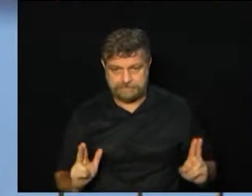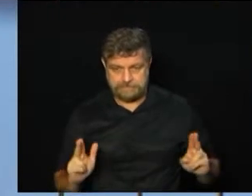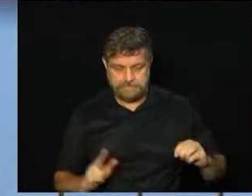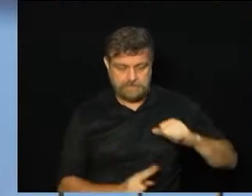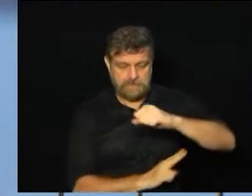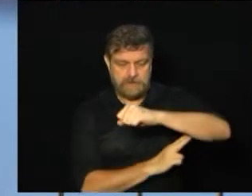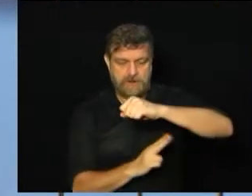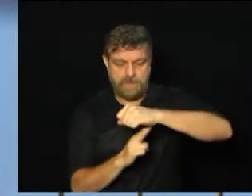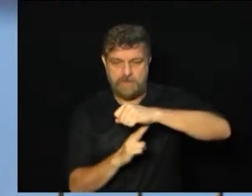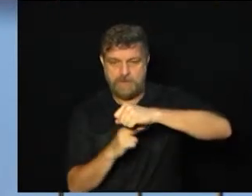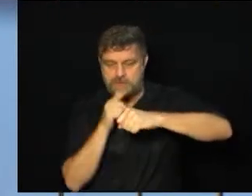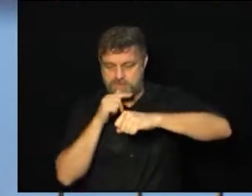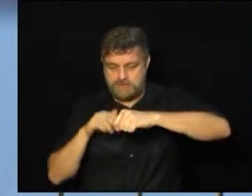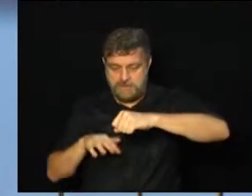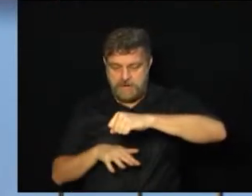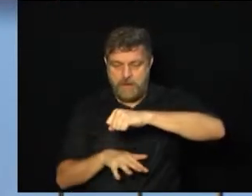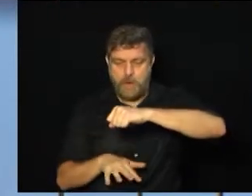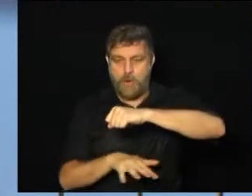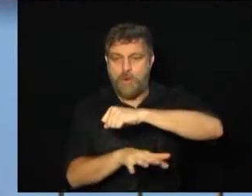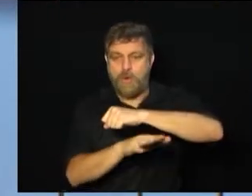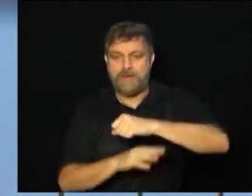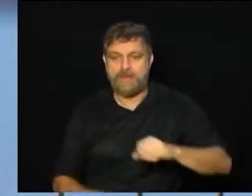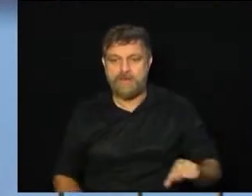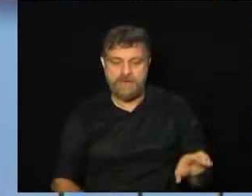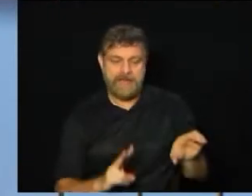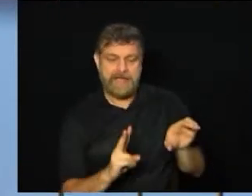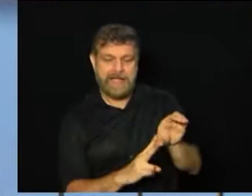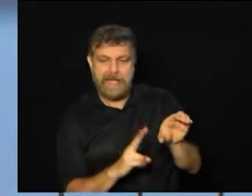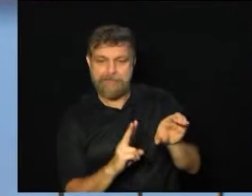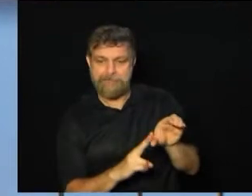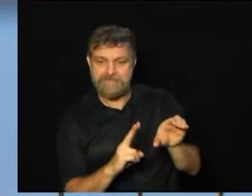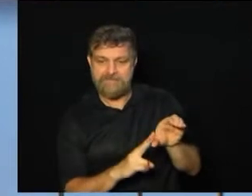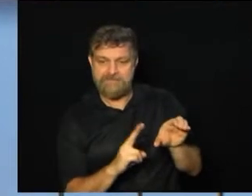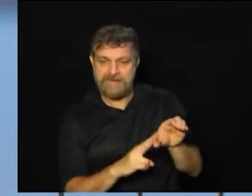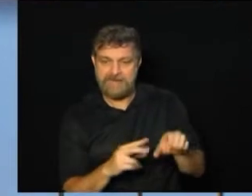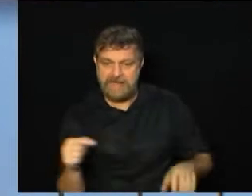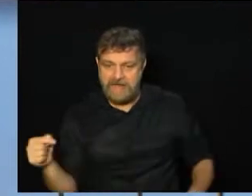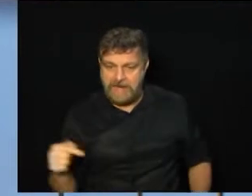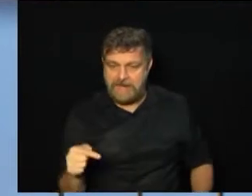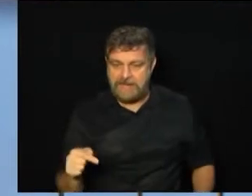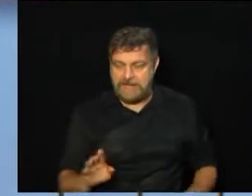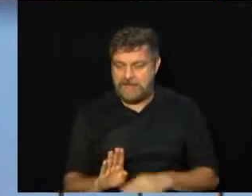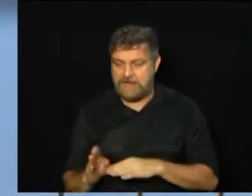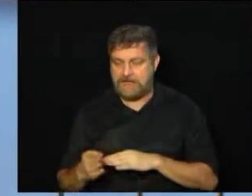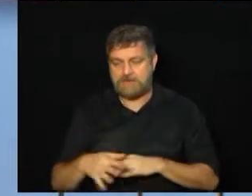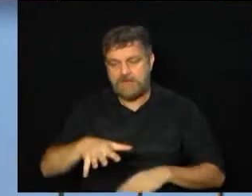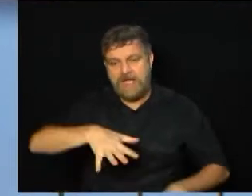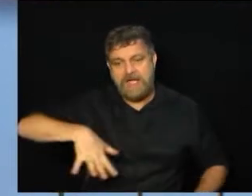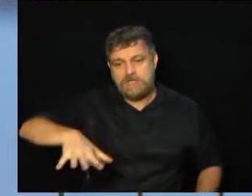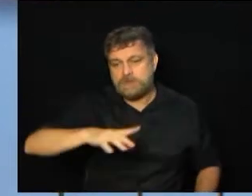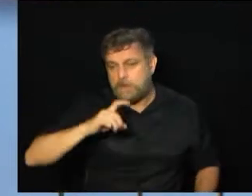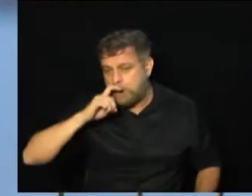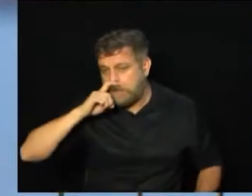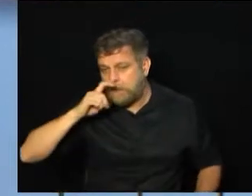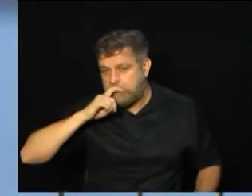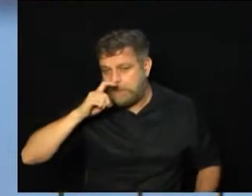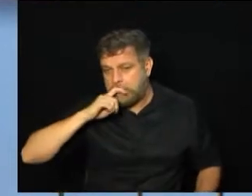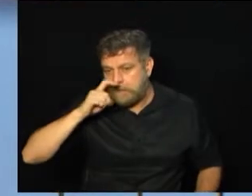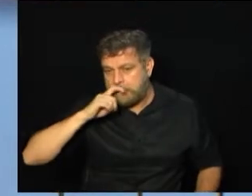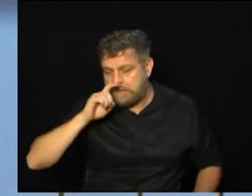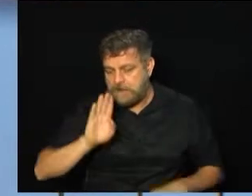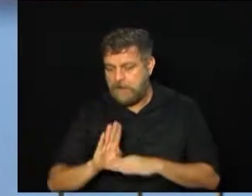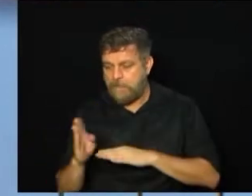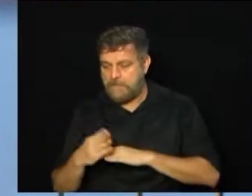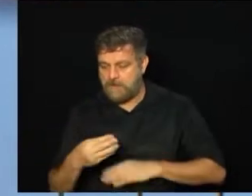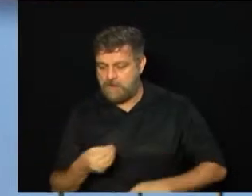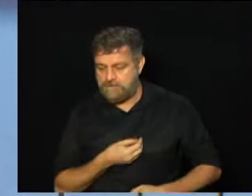o Rio Capivari. Então, são 2 locais ali no distrito do Ouro Verde, perto do terminal Ouro Verde, ali do bairro Vida Nova, e